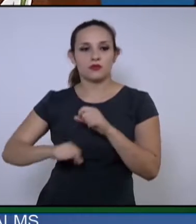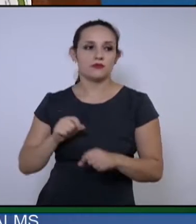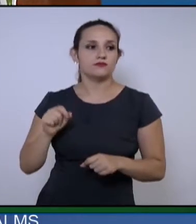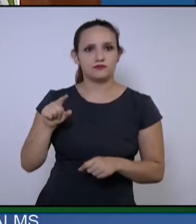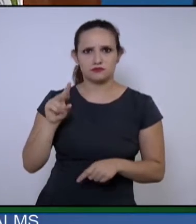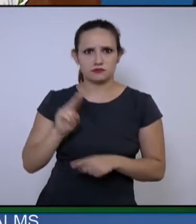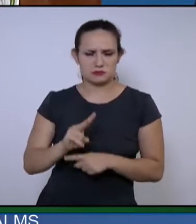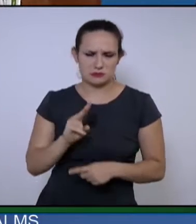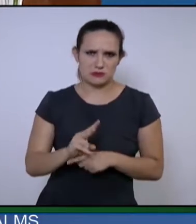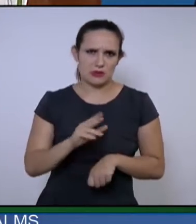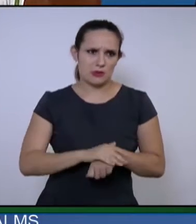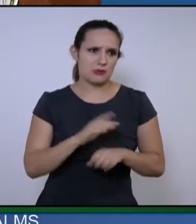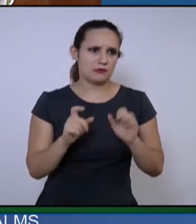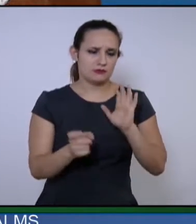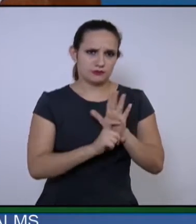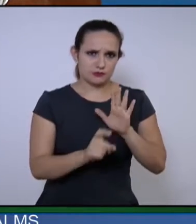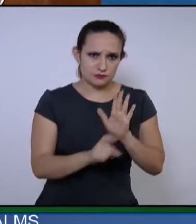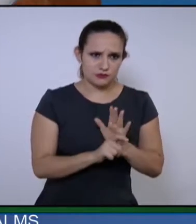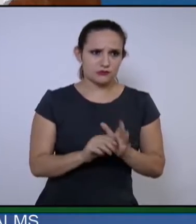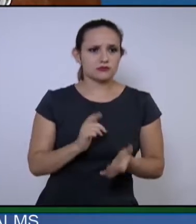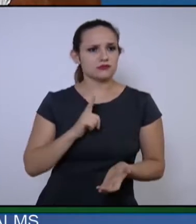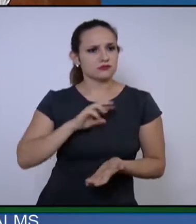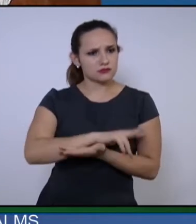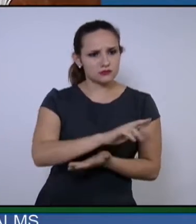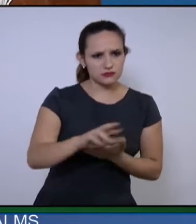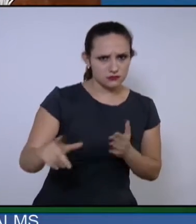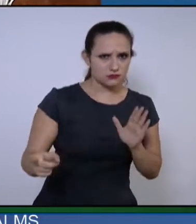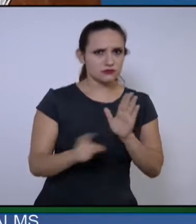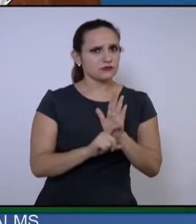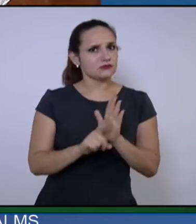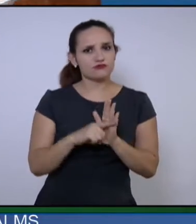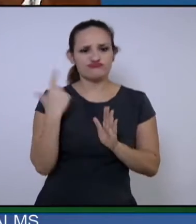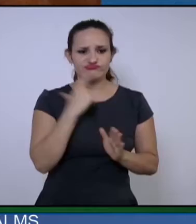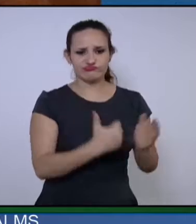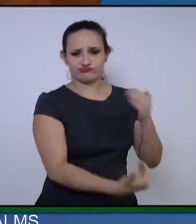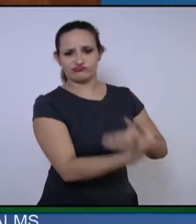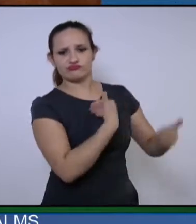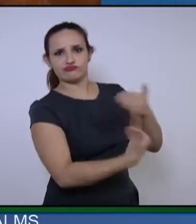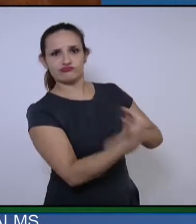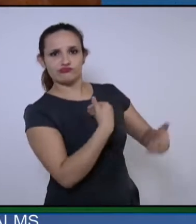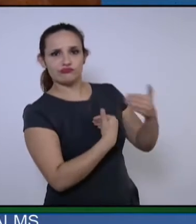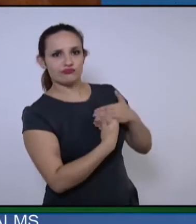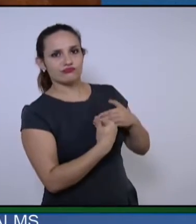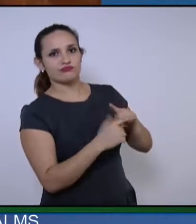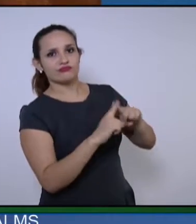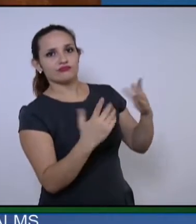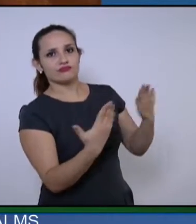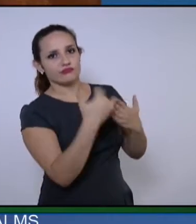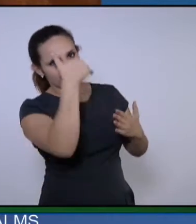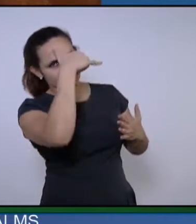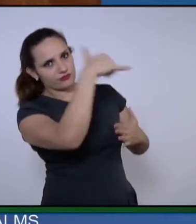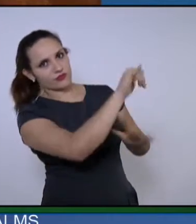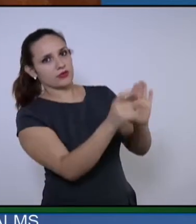controle sobre a região por onde armas e drogas entram no Brasil, reduziram em